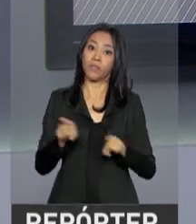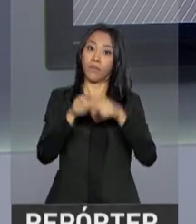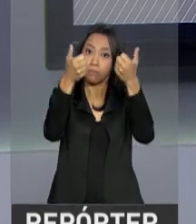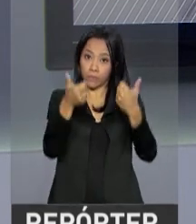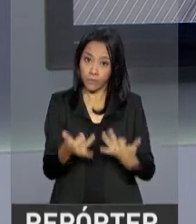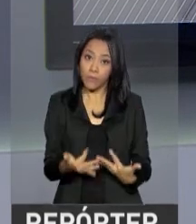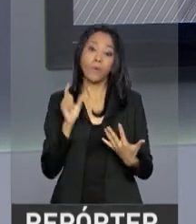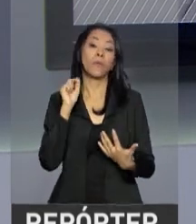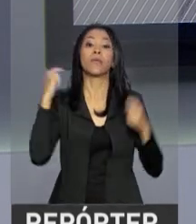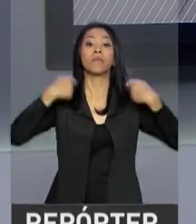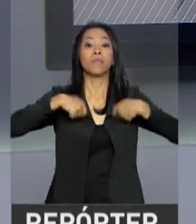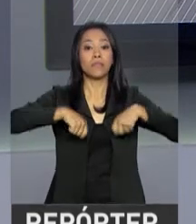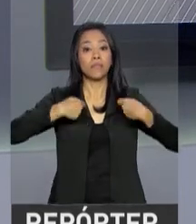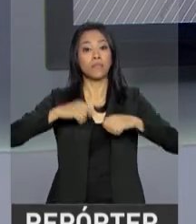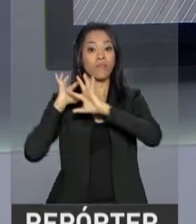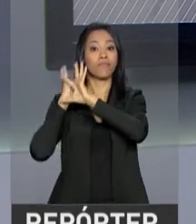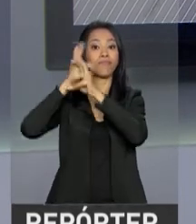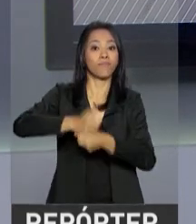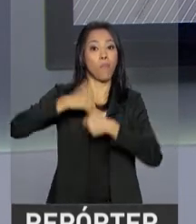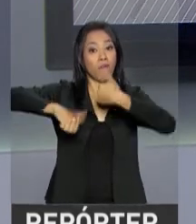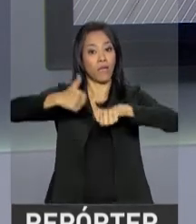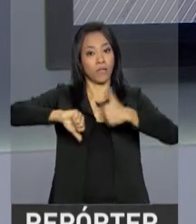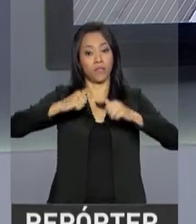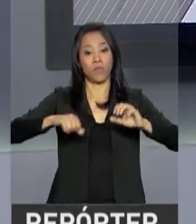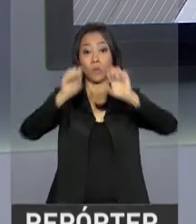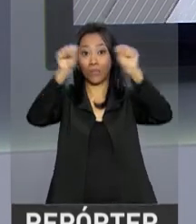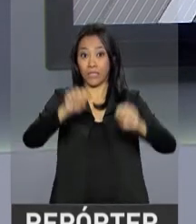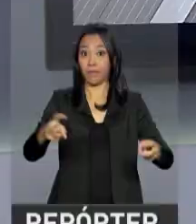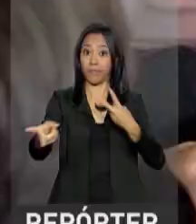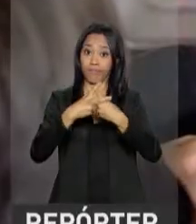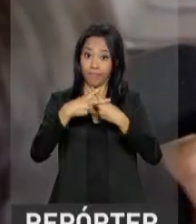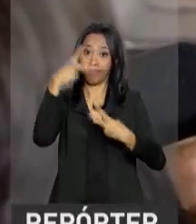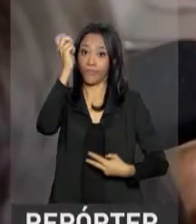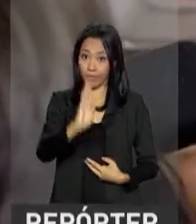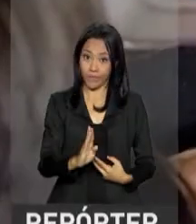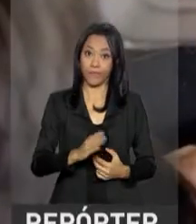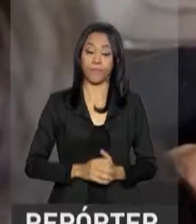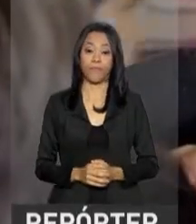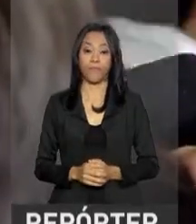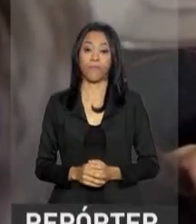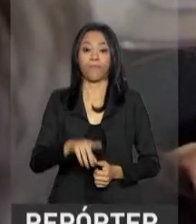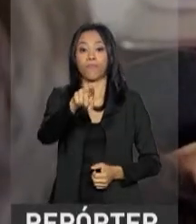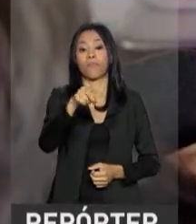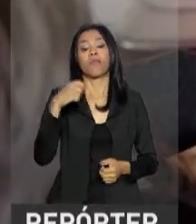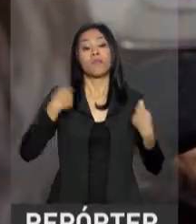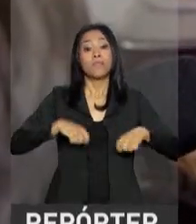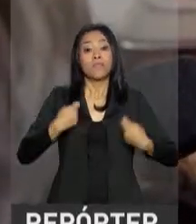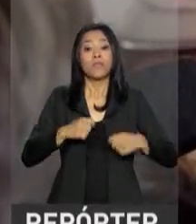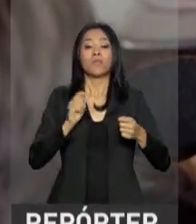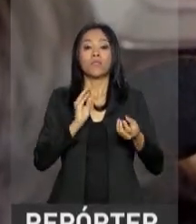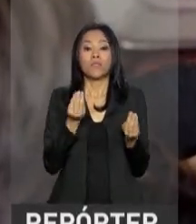falou sobre a necessidade de uma revisão no sistema carcerário brasileiro nós temos que discutir uma política